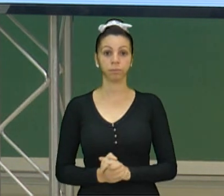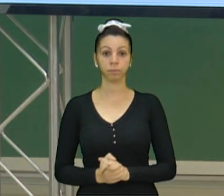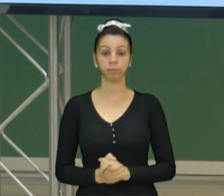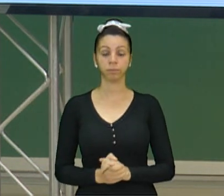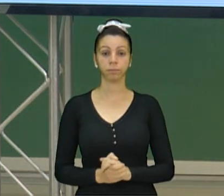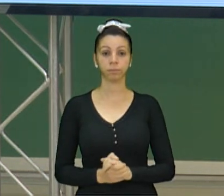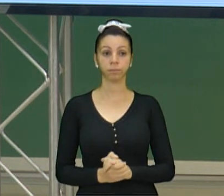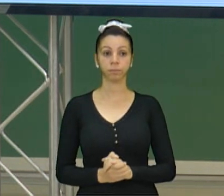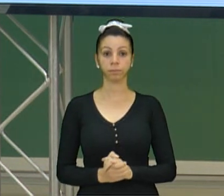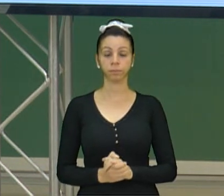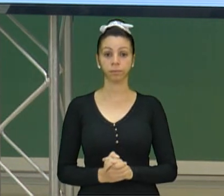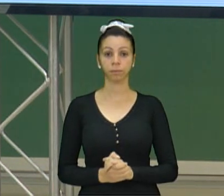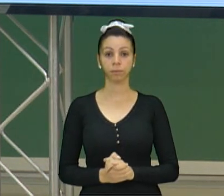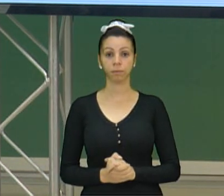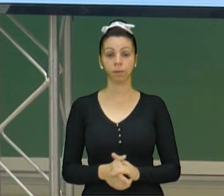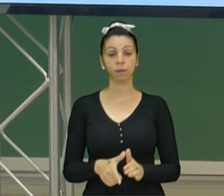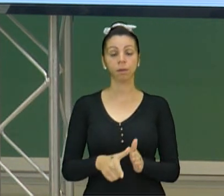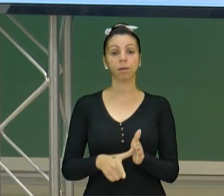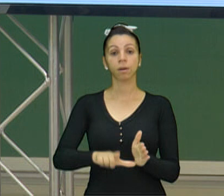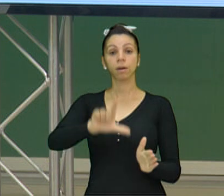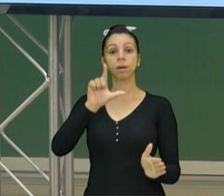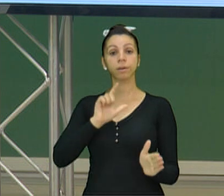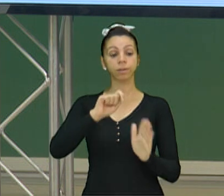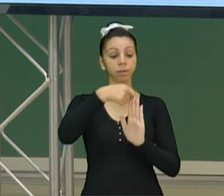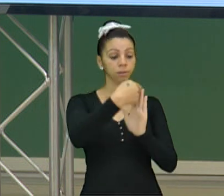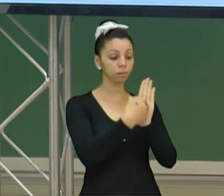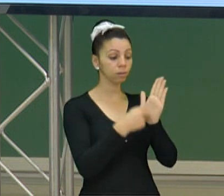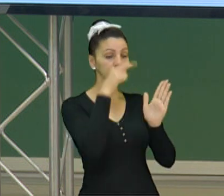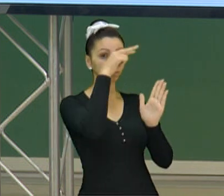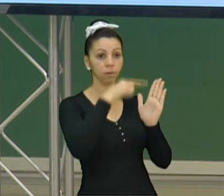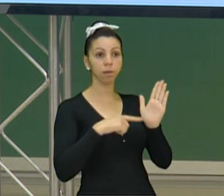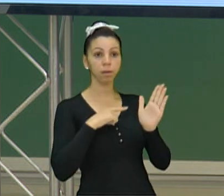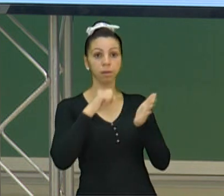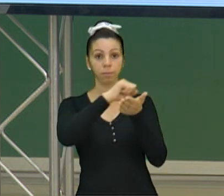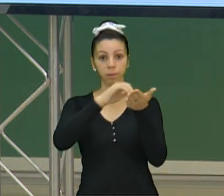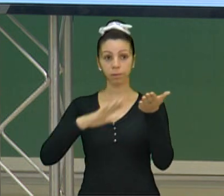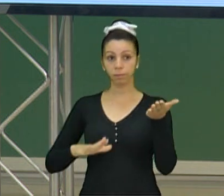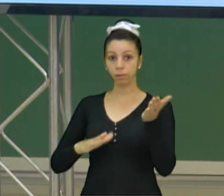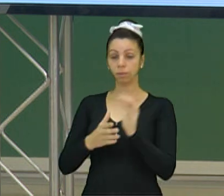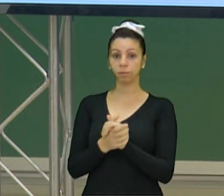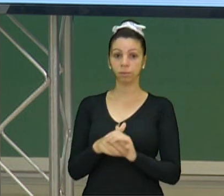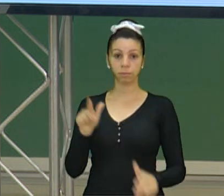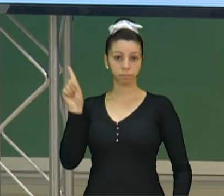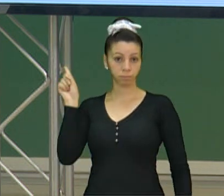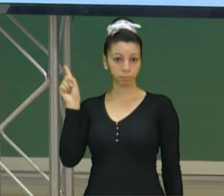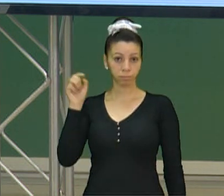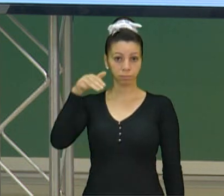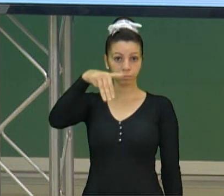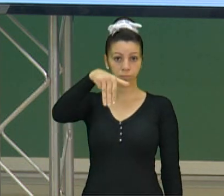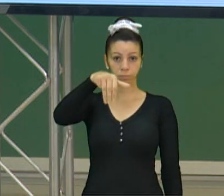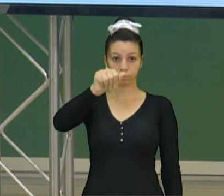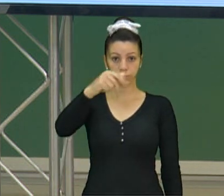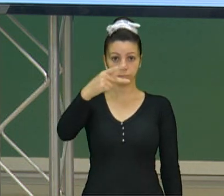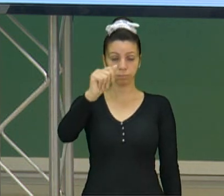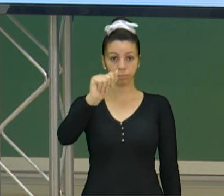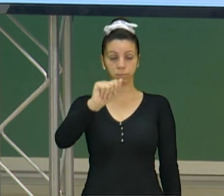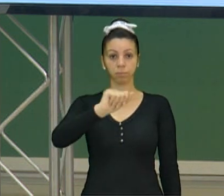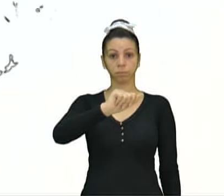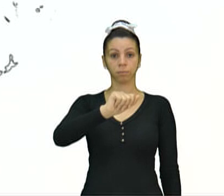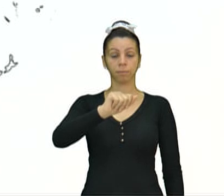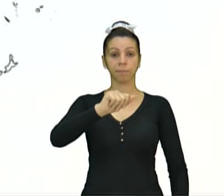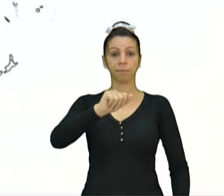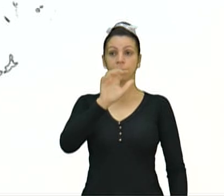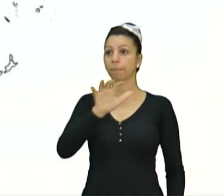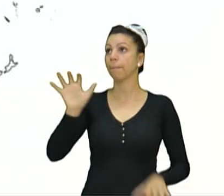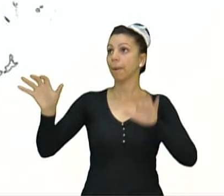Before reading, antes de ler o nosso texto, temos aqui algumas atividades. Então, aqui eu coloquei um mapa, né, de todos os países